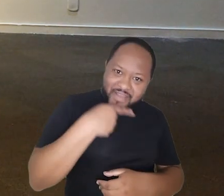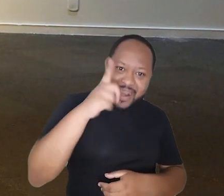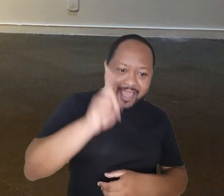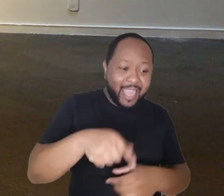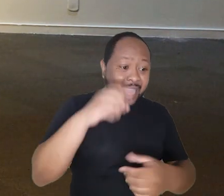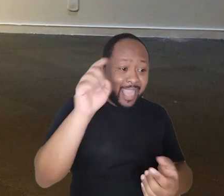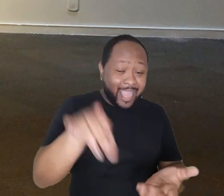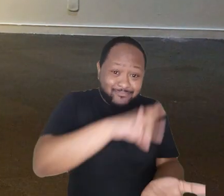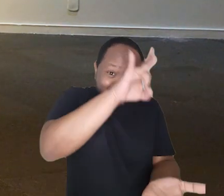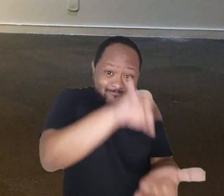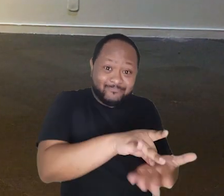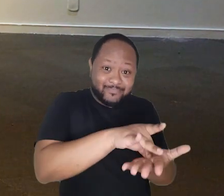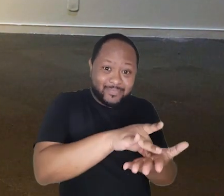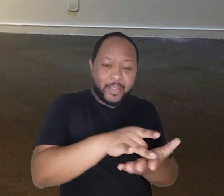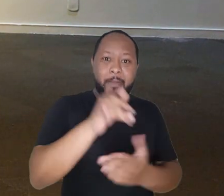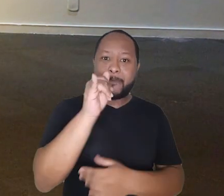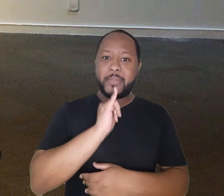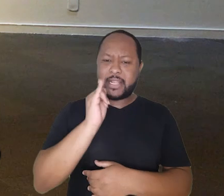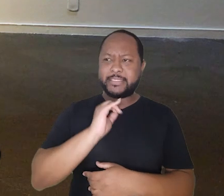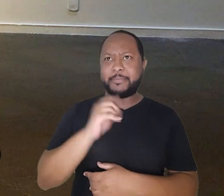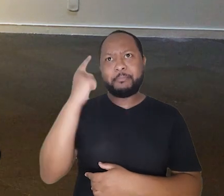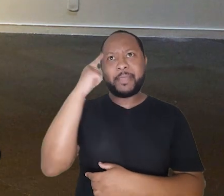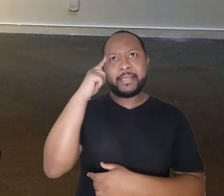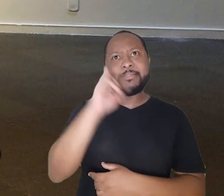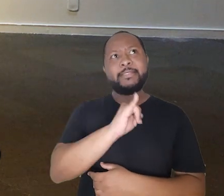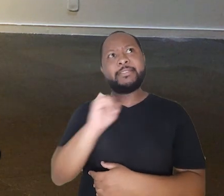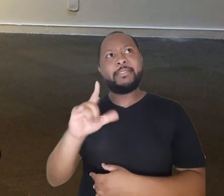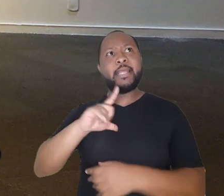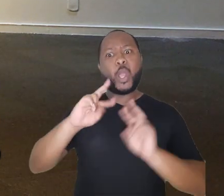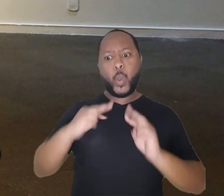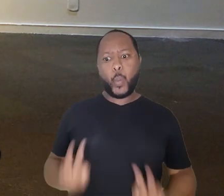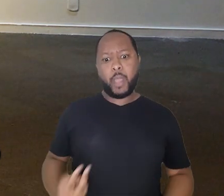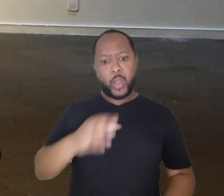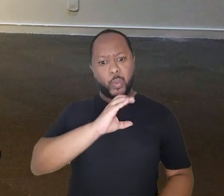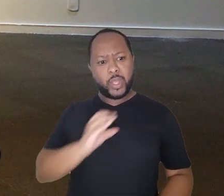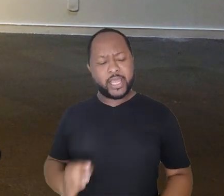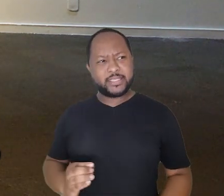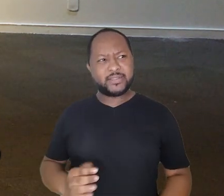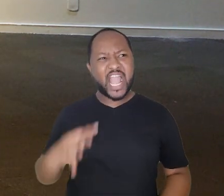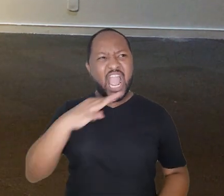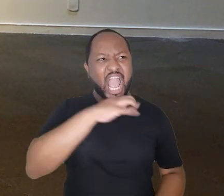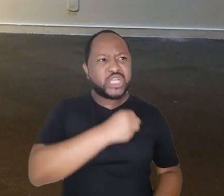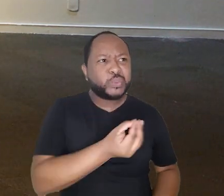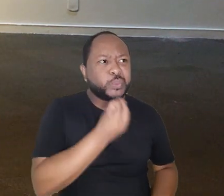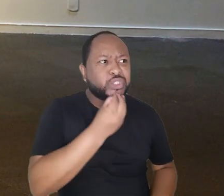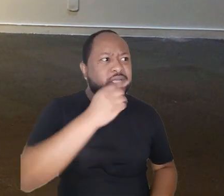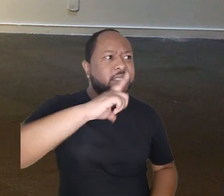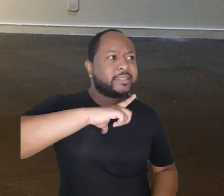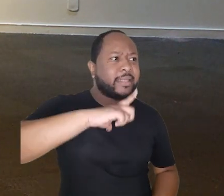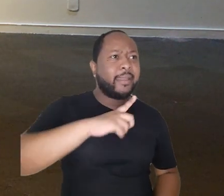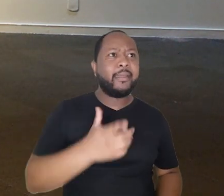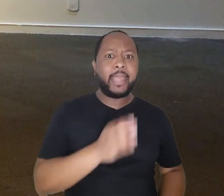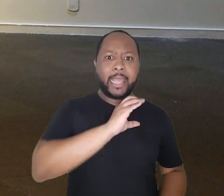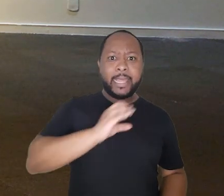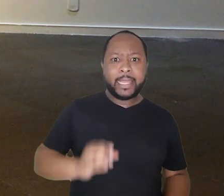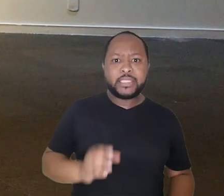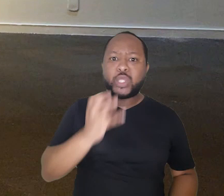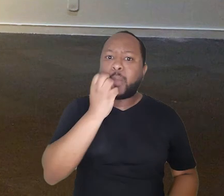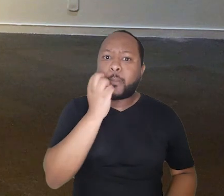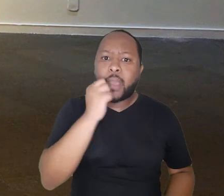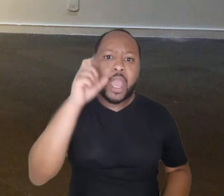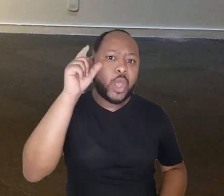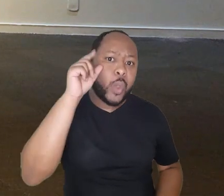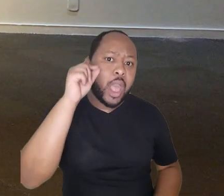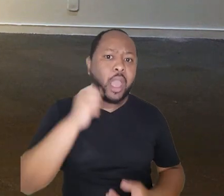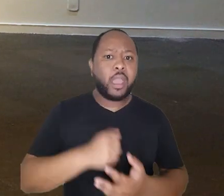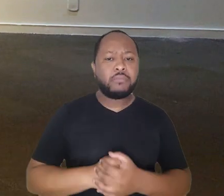então que, por exemplo, se existe o Cristo dos seres humanos, por que não haveria um Cristo maracujá? Por que não haveria um Cristo,